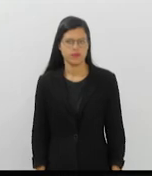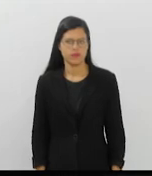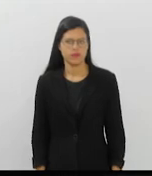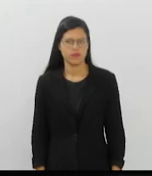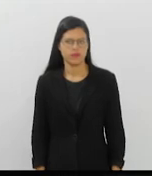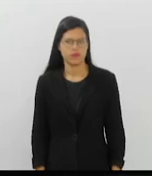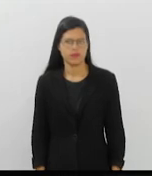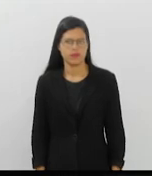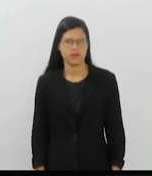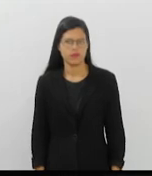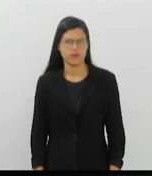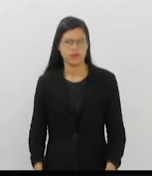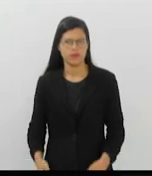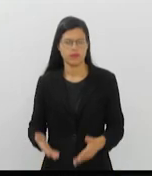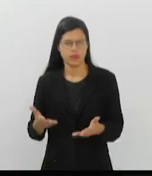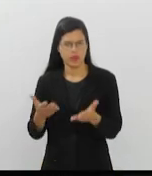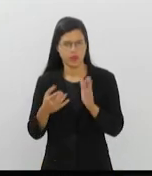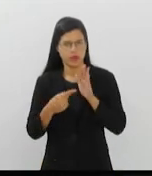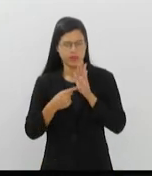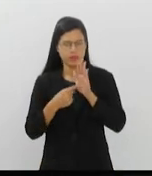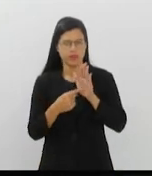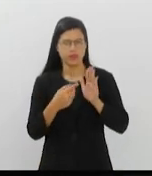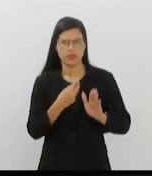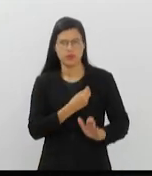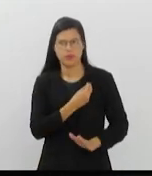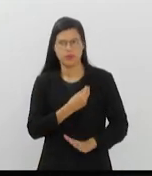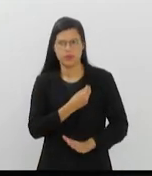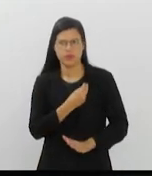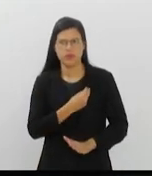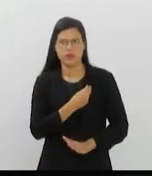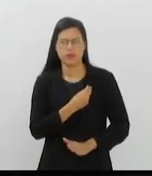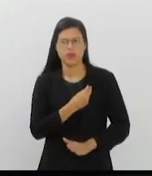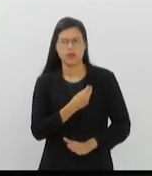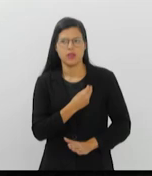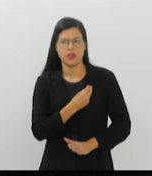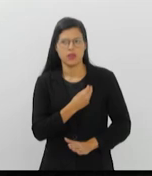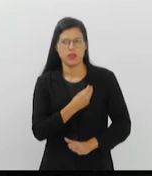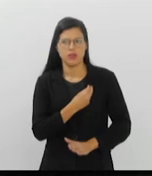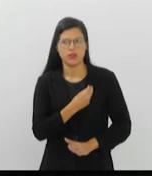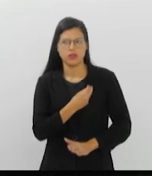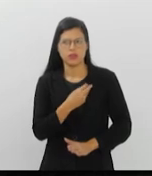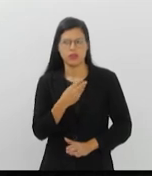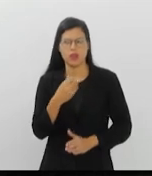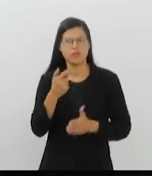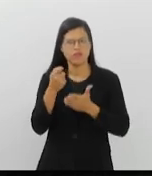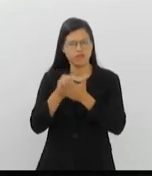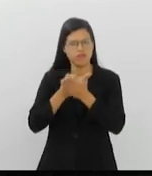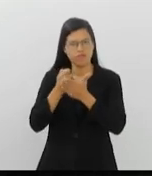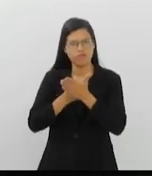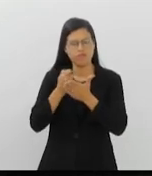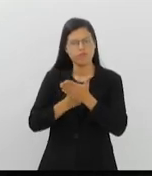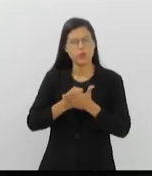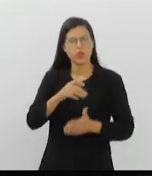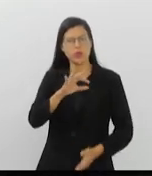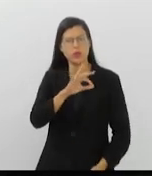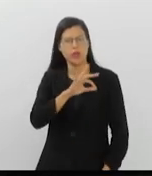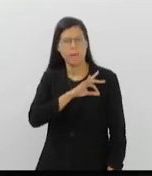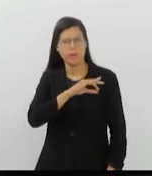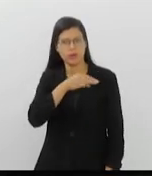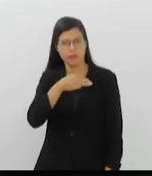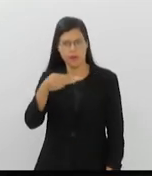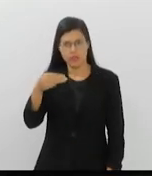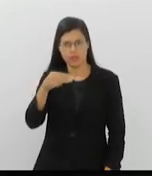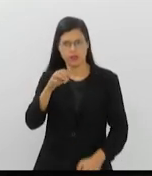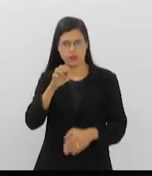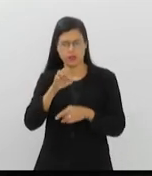quero fazer menção da presença aqui dos Guerreiros e nobres combatentes da Polícia Militar do Estado do Rio